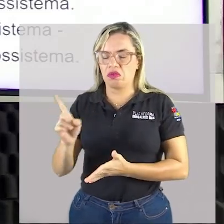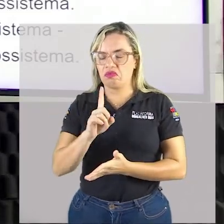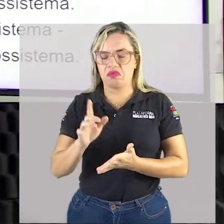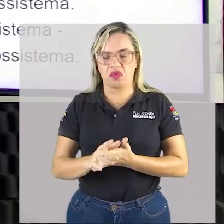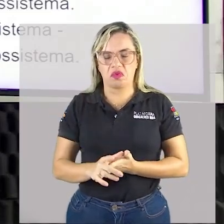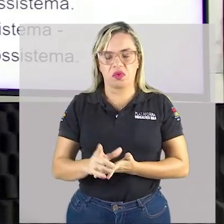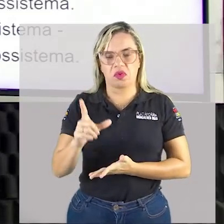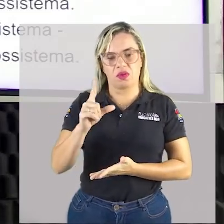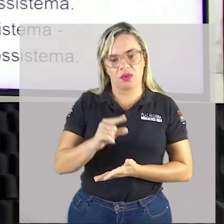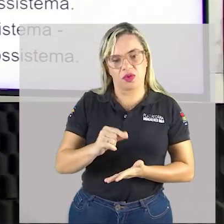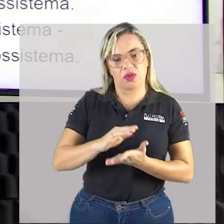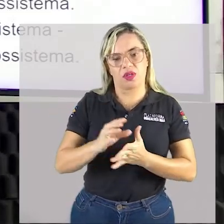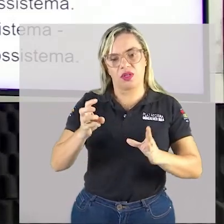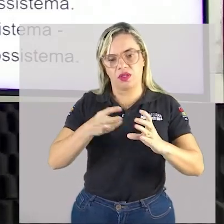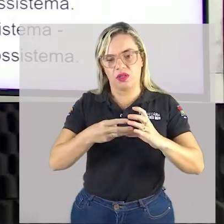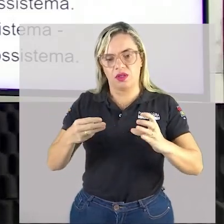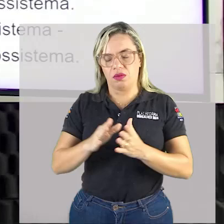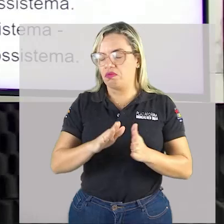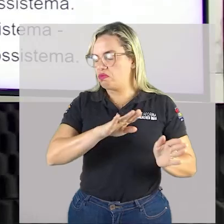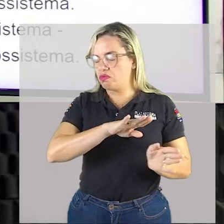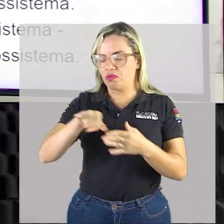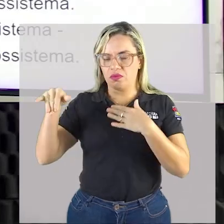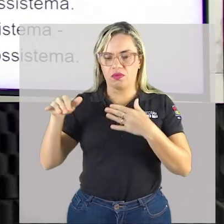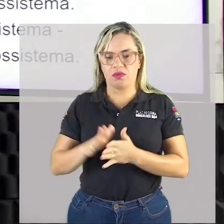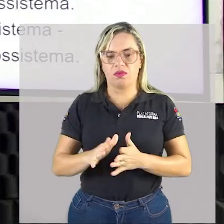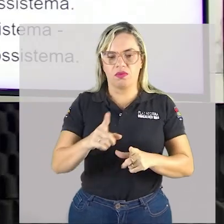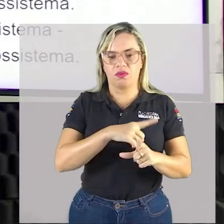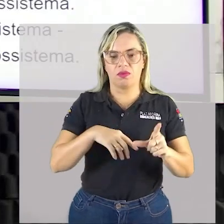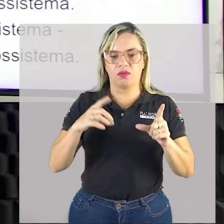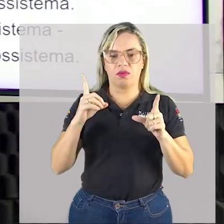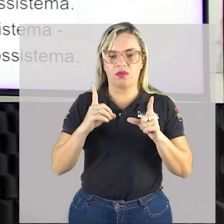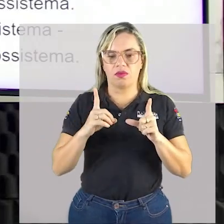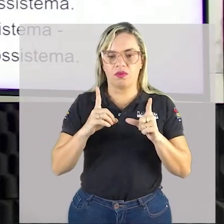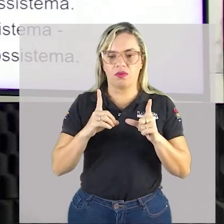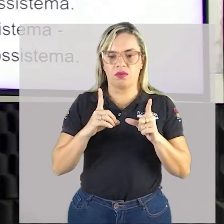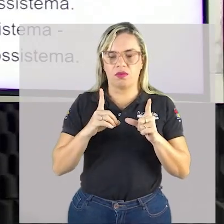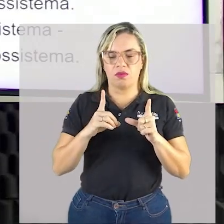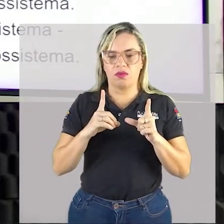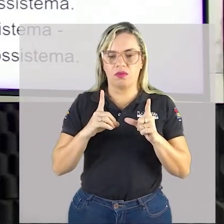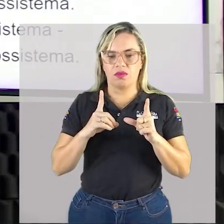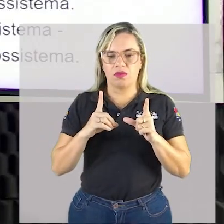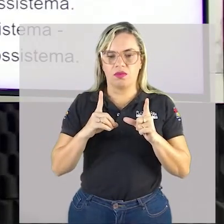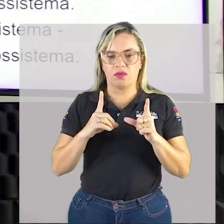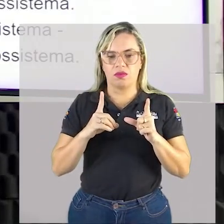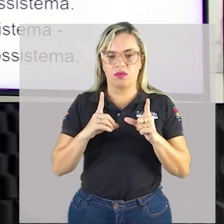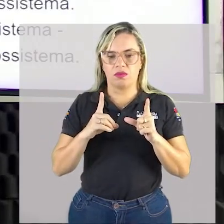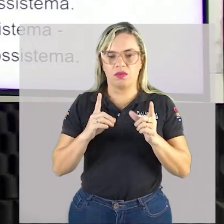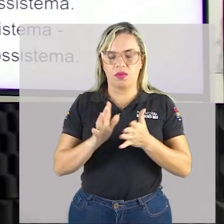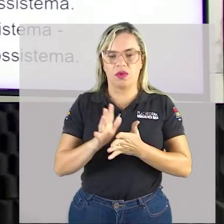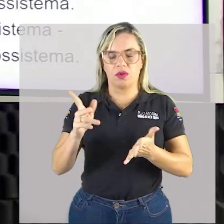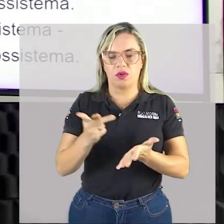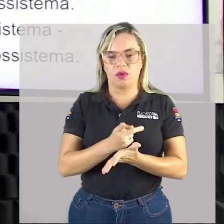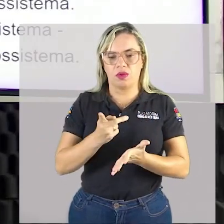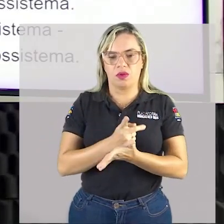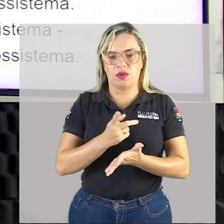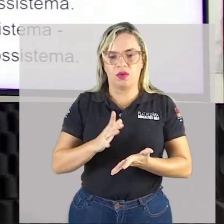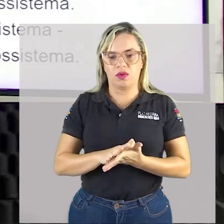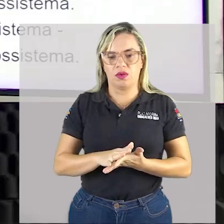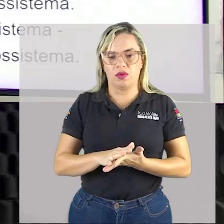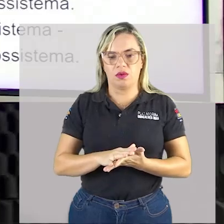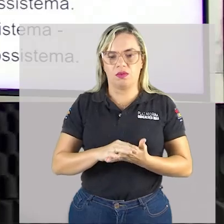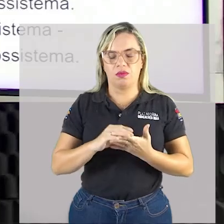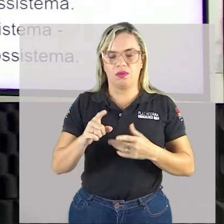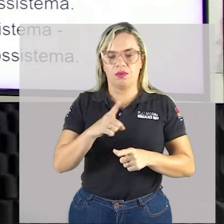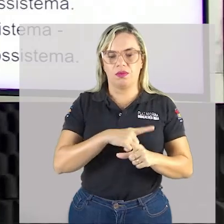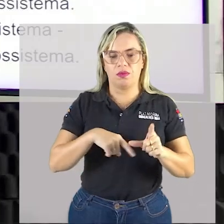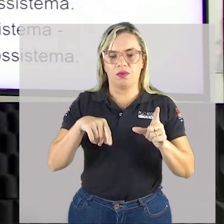unidade. Fora. Letra D, tecido, célula, órgão, mesma coisa. Mesmo erro aqui, ó, da